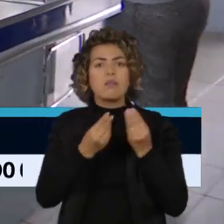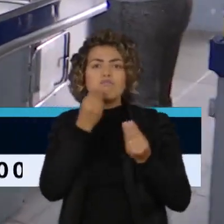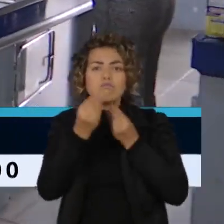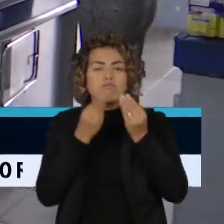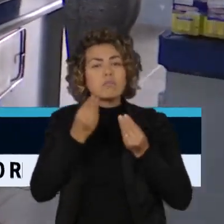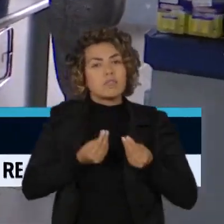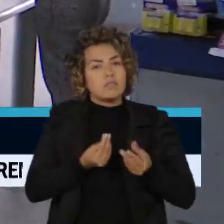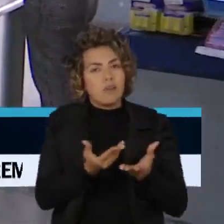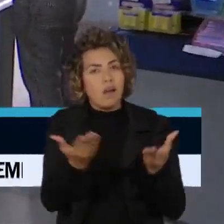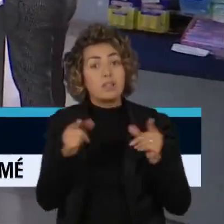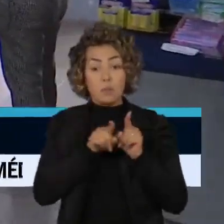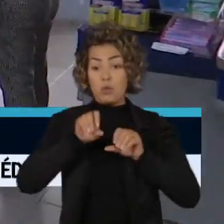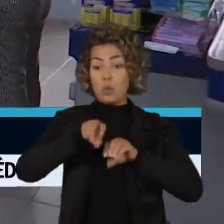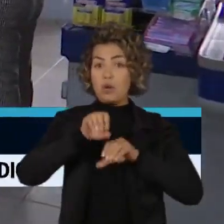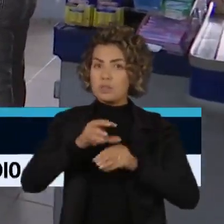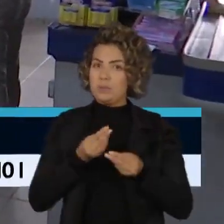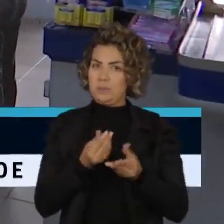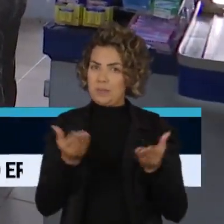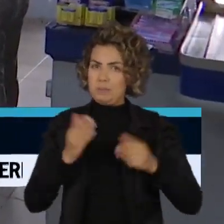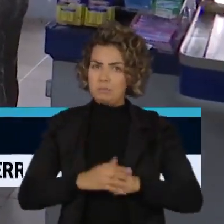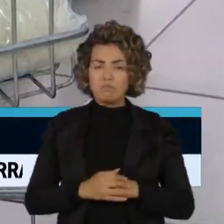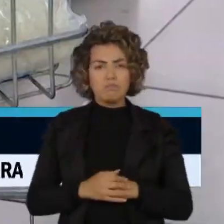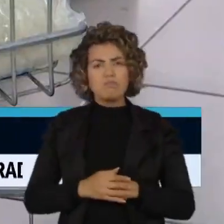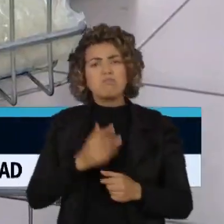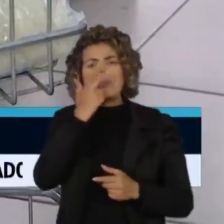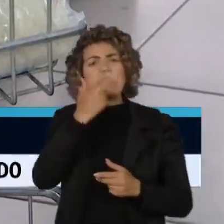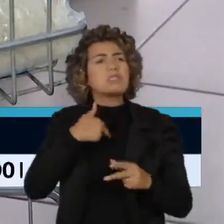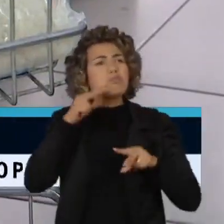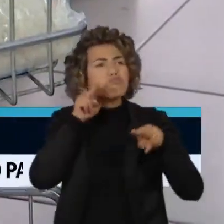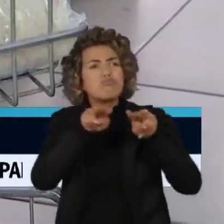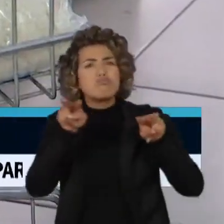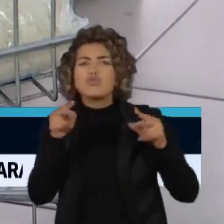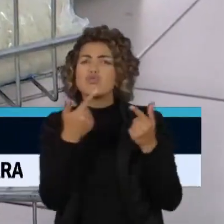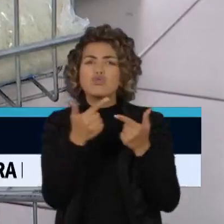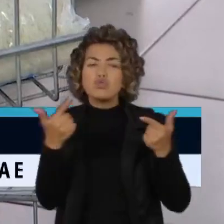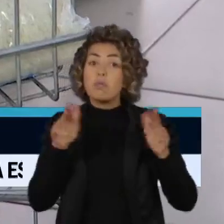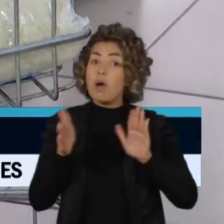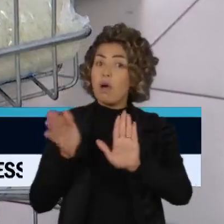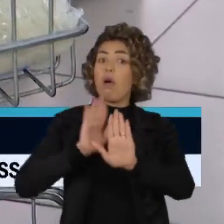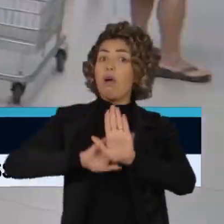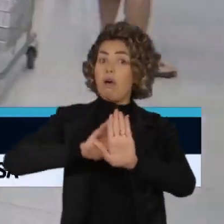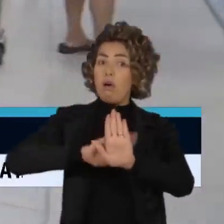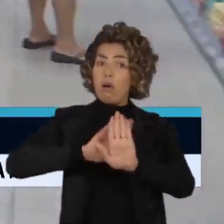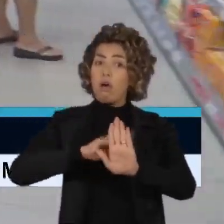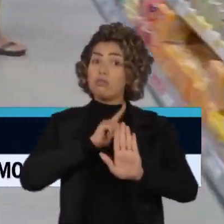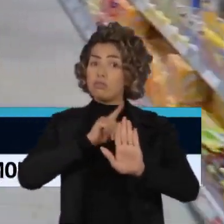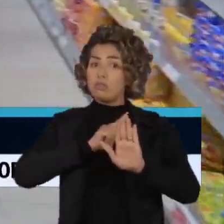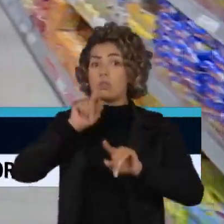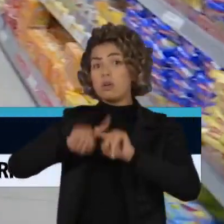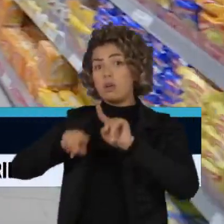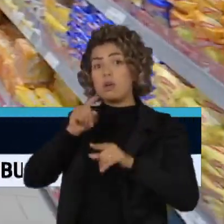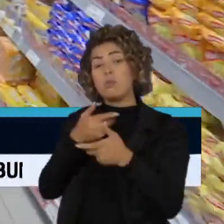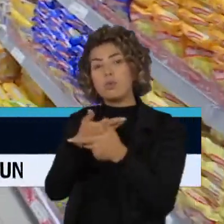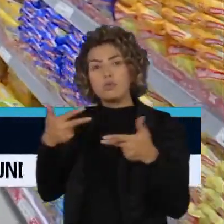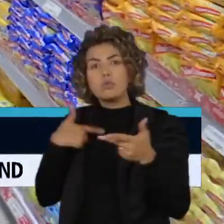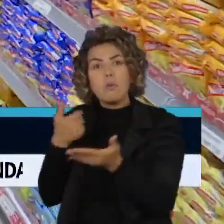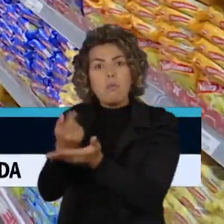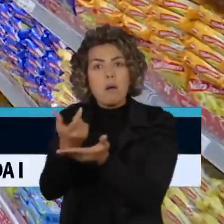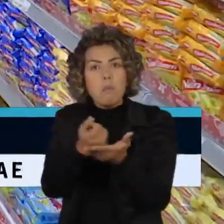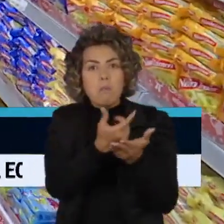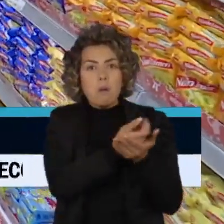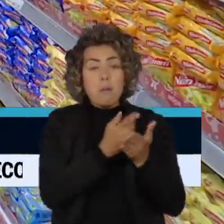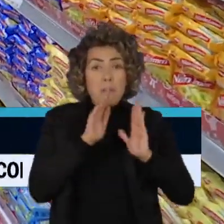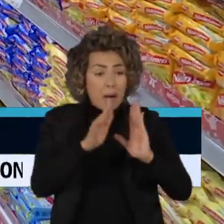eles são invisíveis mas estão ali em cada produto e serviço que a gente consome são os impostos que